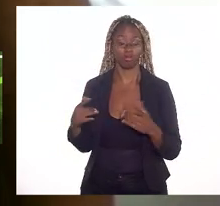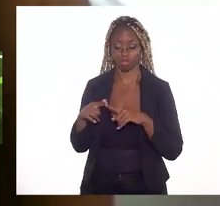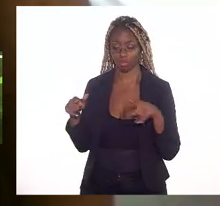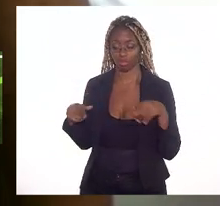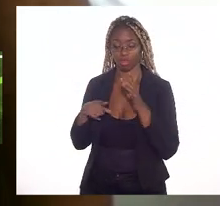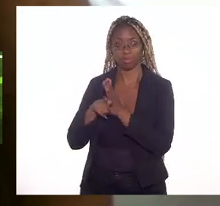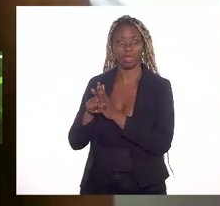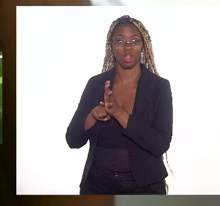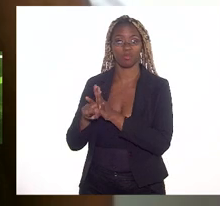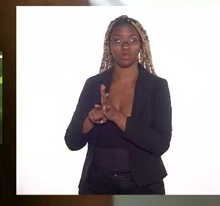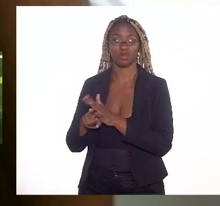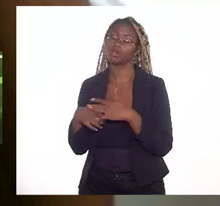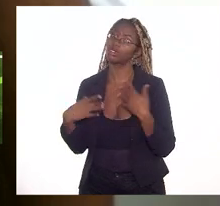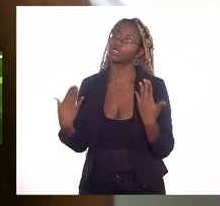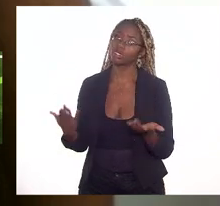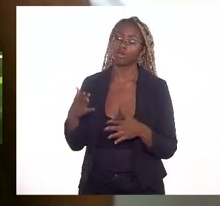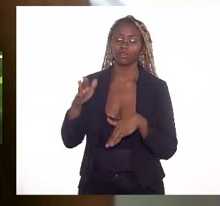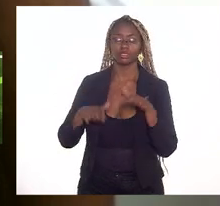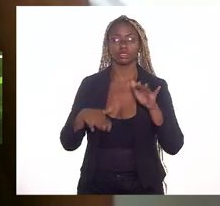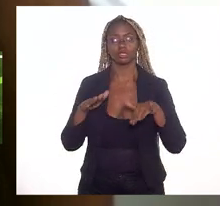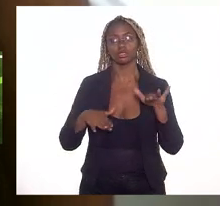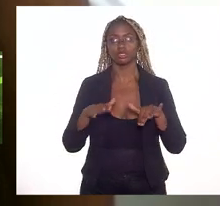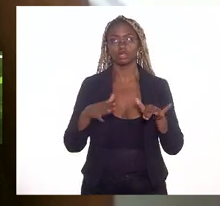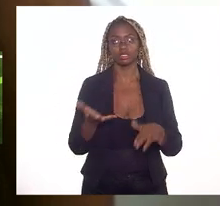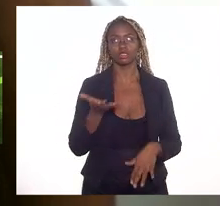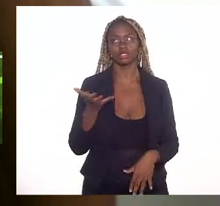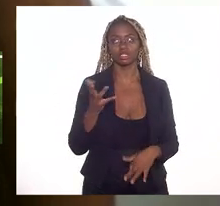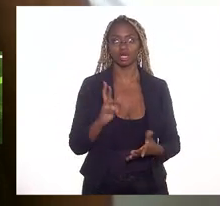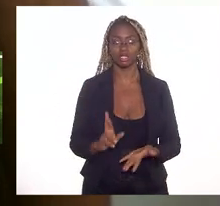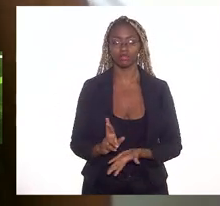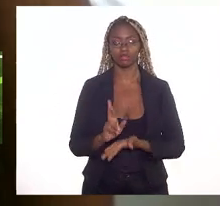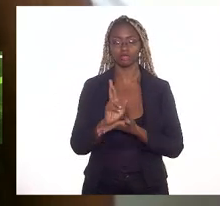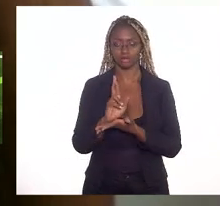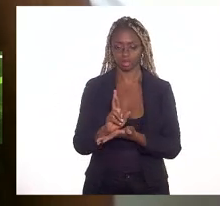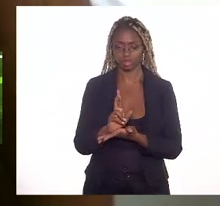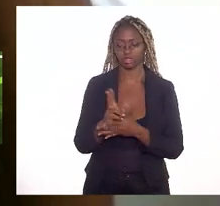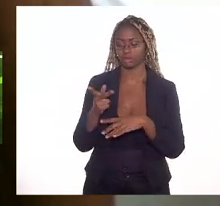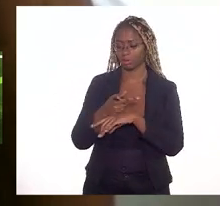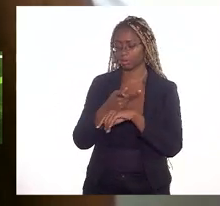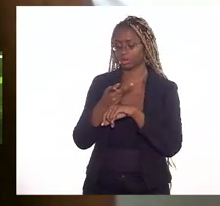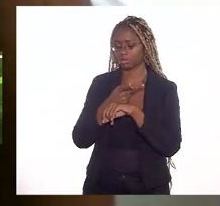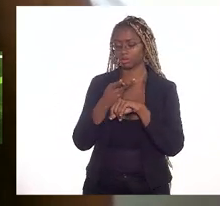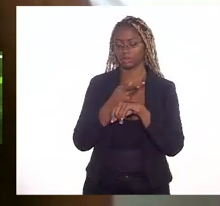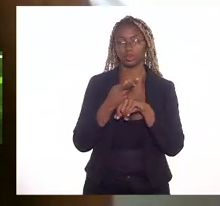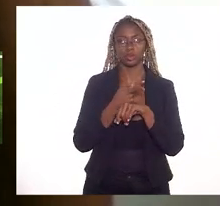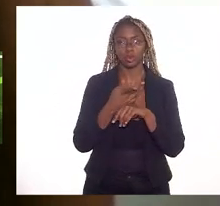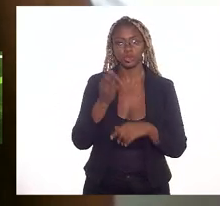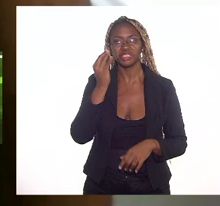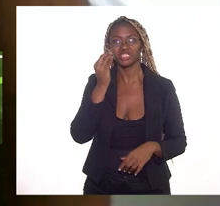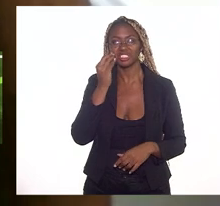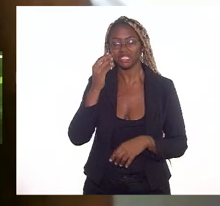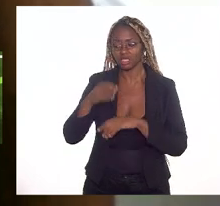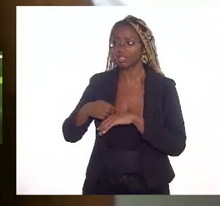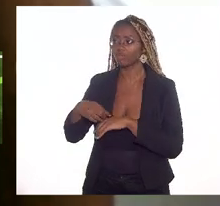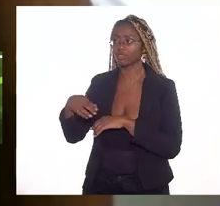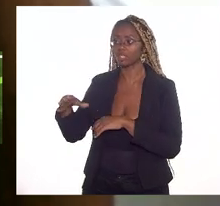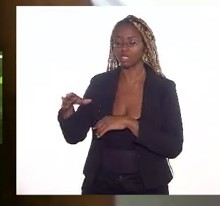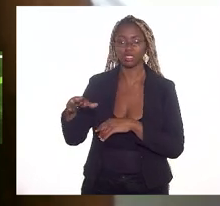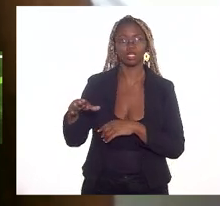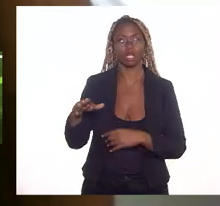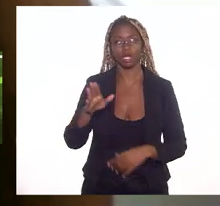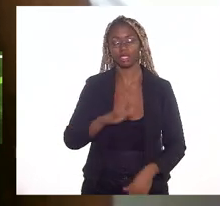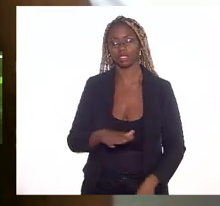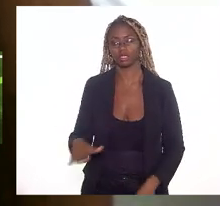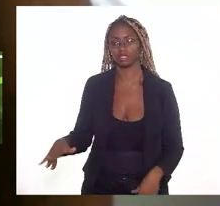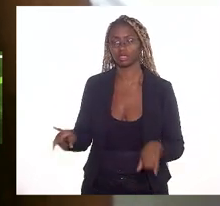gente busca a referência, né? Procura encaminhar ou essa criança ou esse adulto